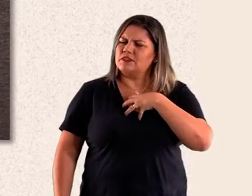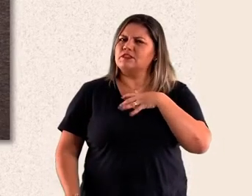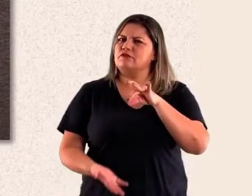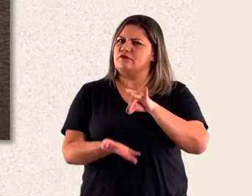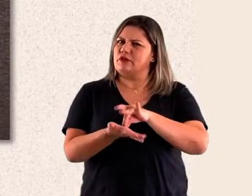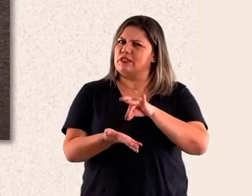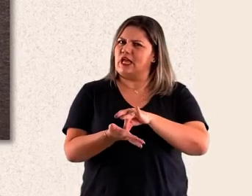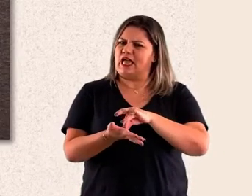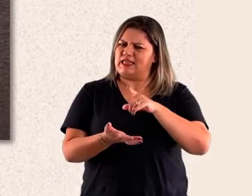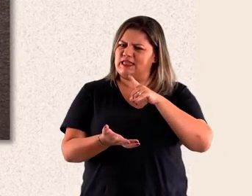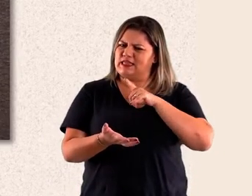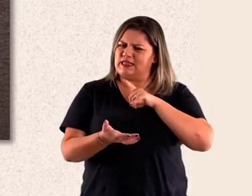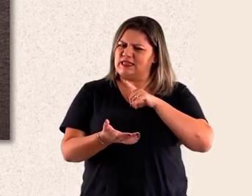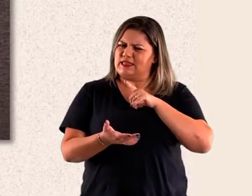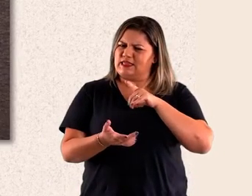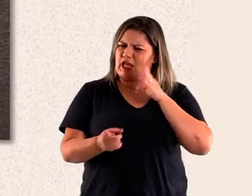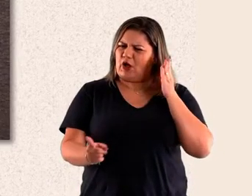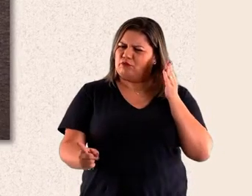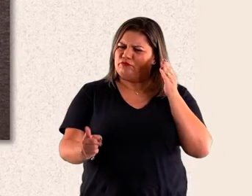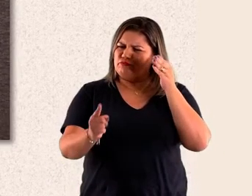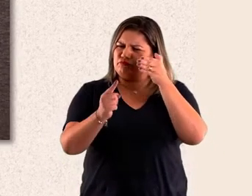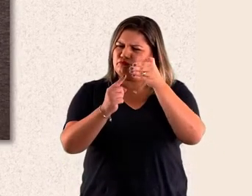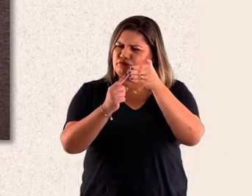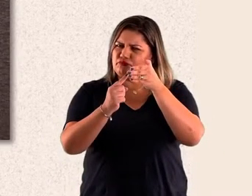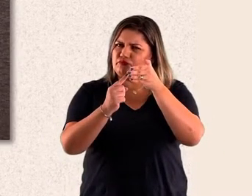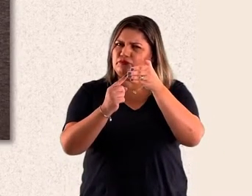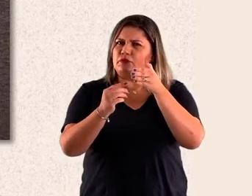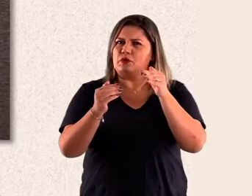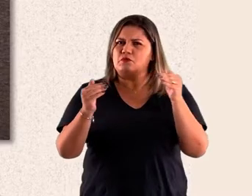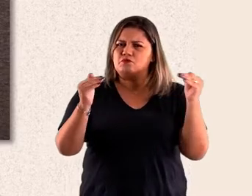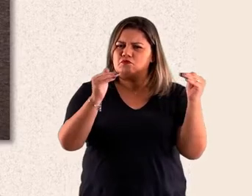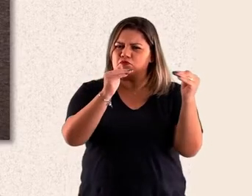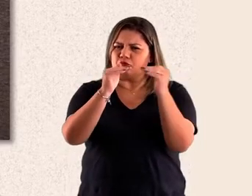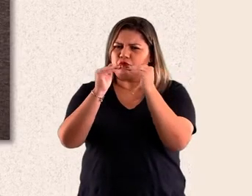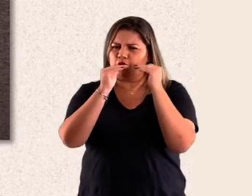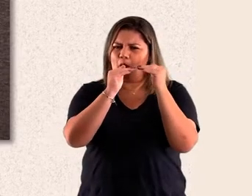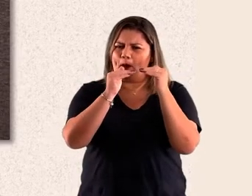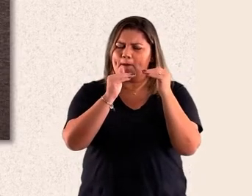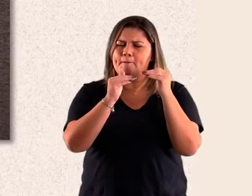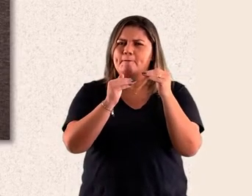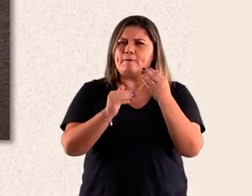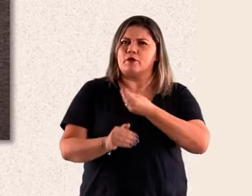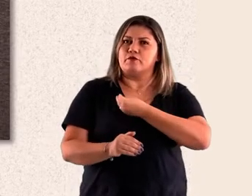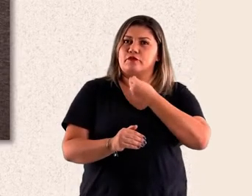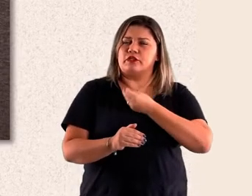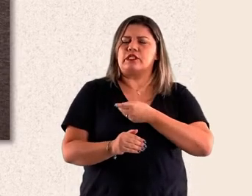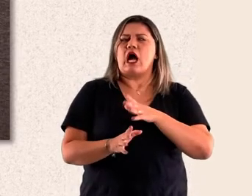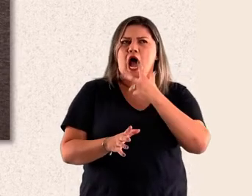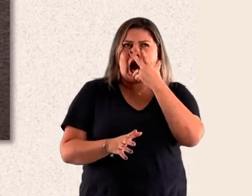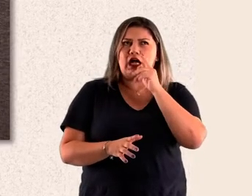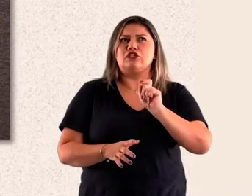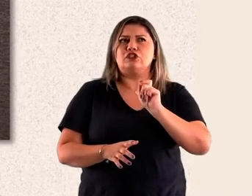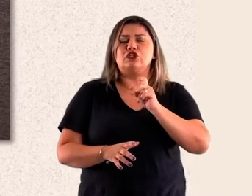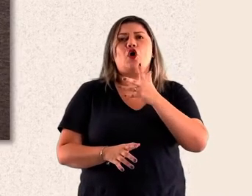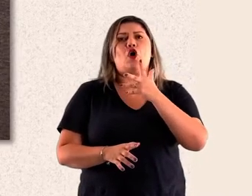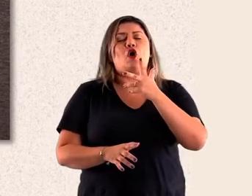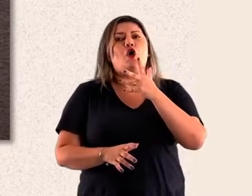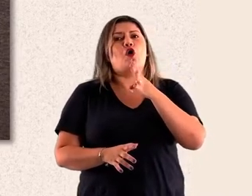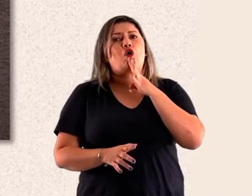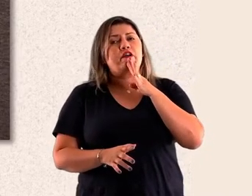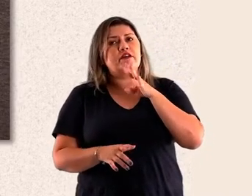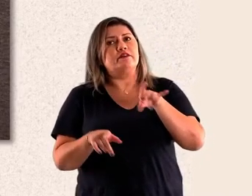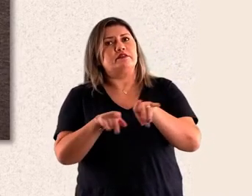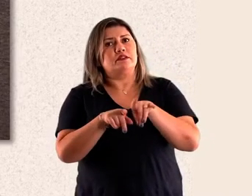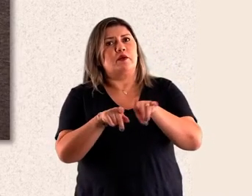que tá alinhada ao meu propósito de vida e é eu acho que conheci também eu acho que essa consciência